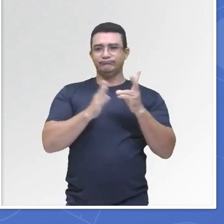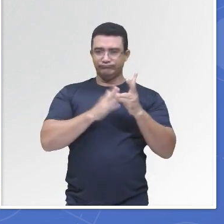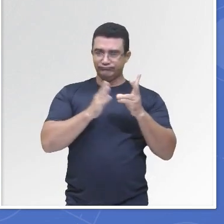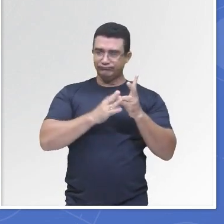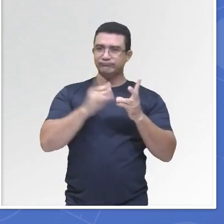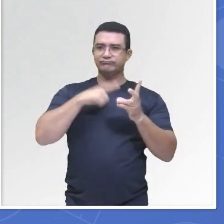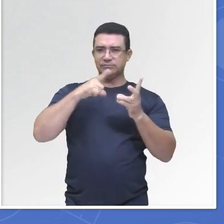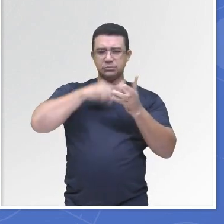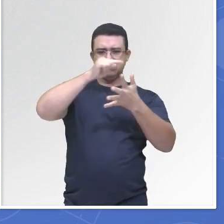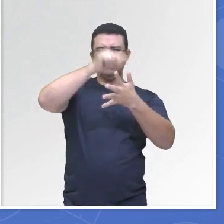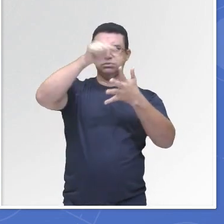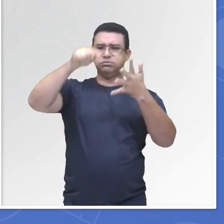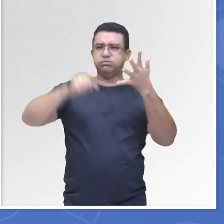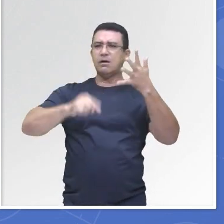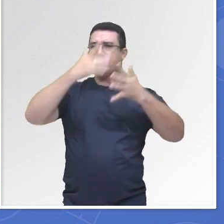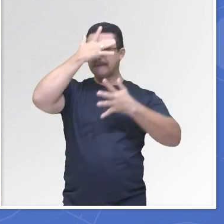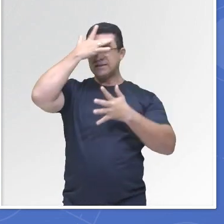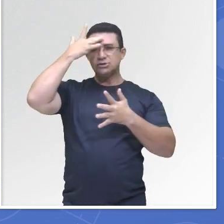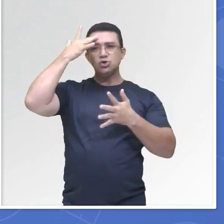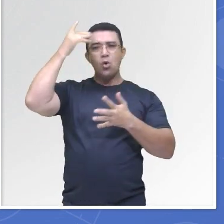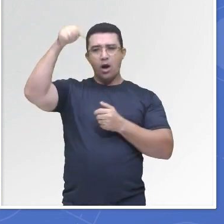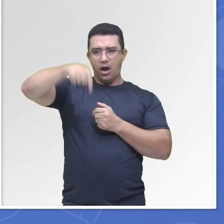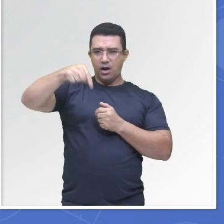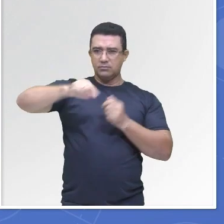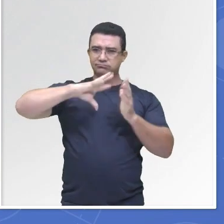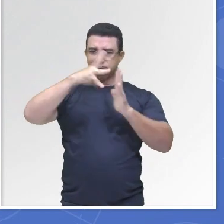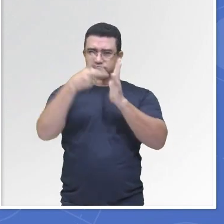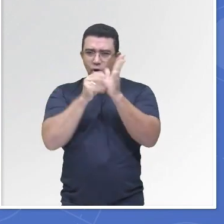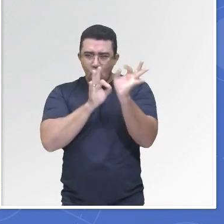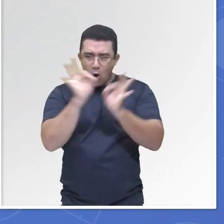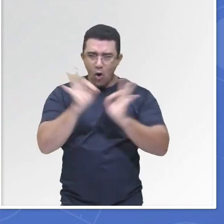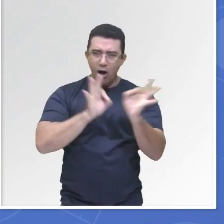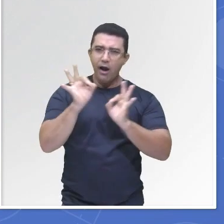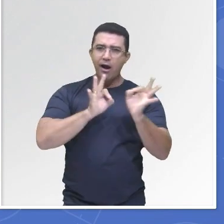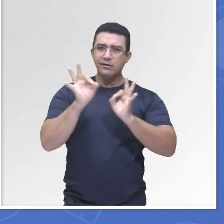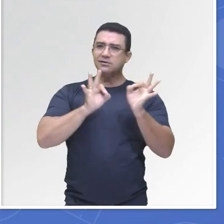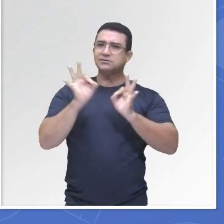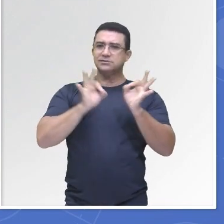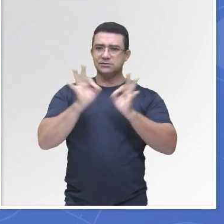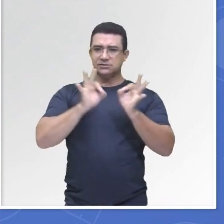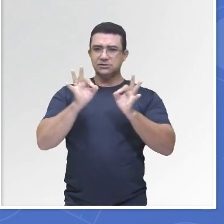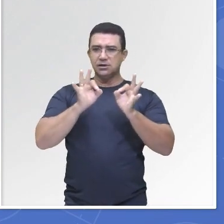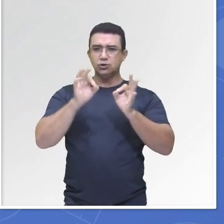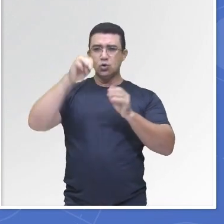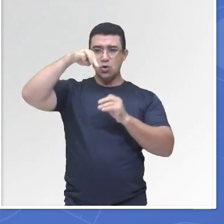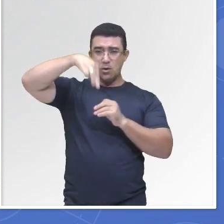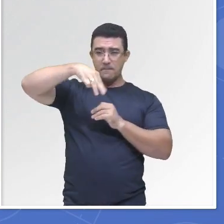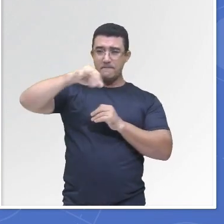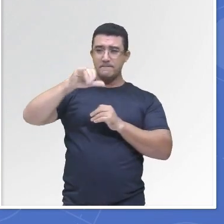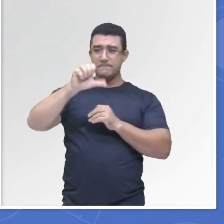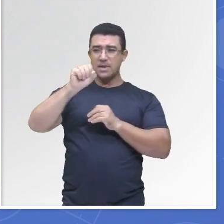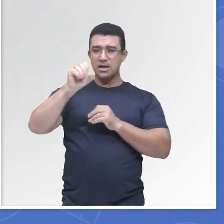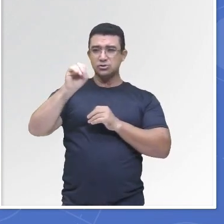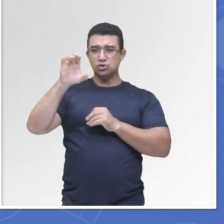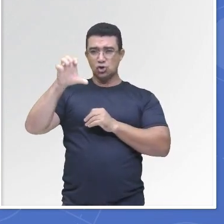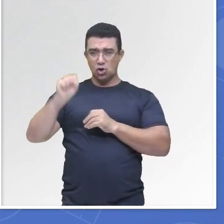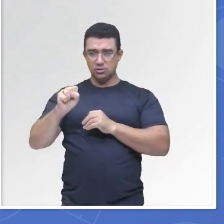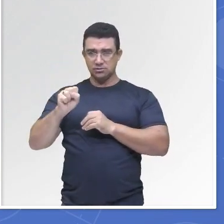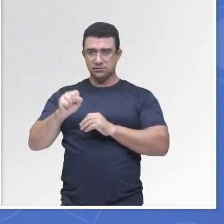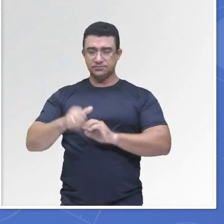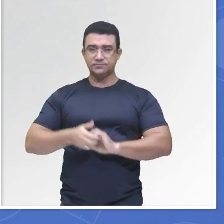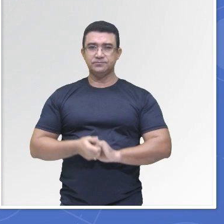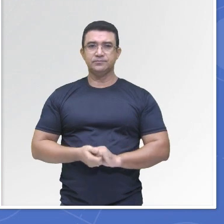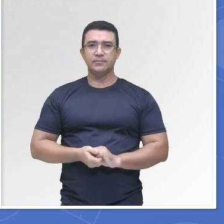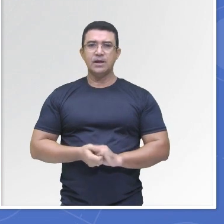mercedários, franciscanos, carmelitas organizando aqui as missões, certo?